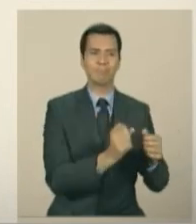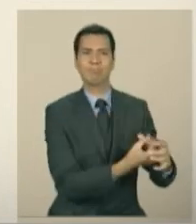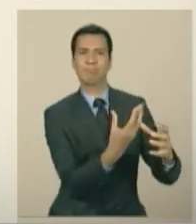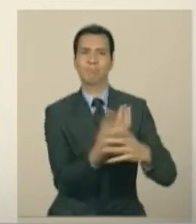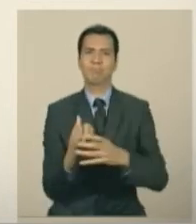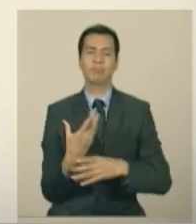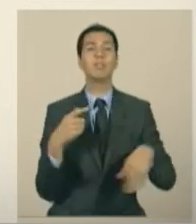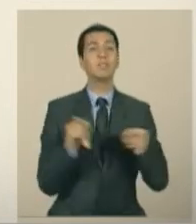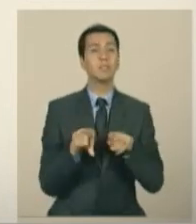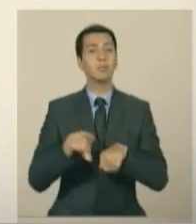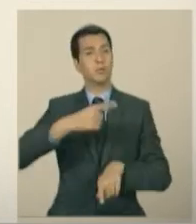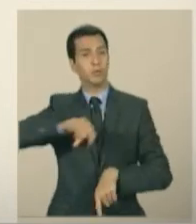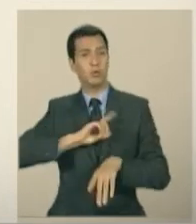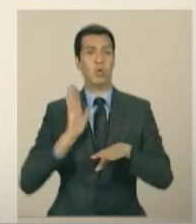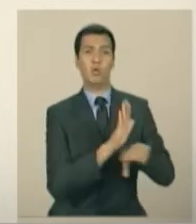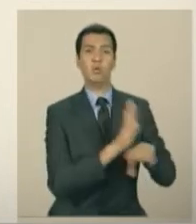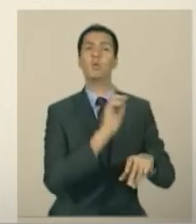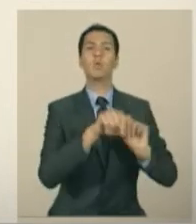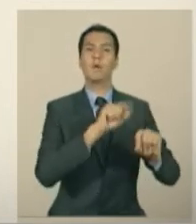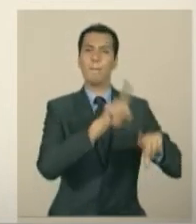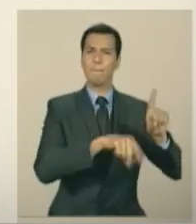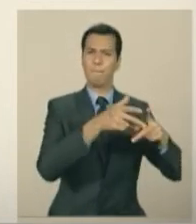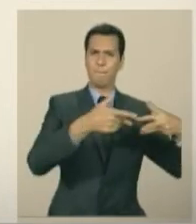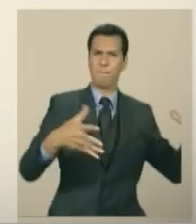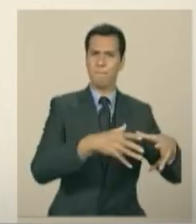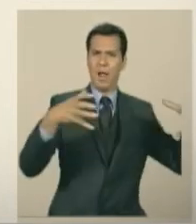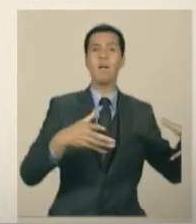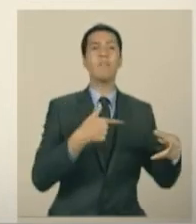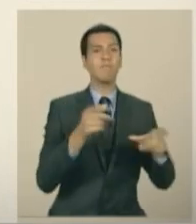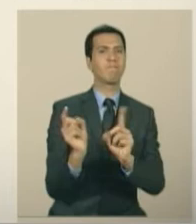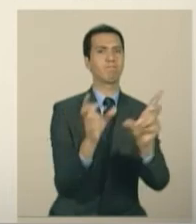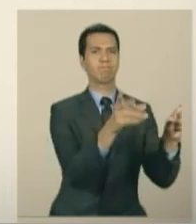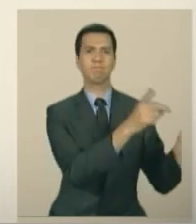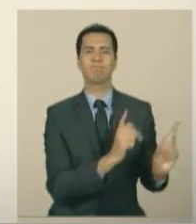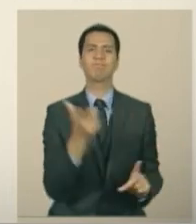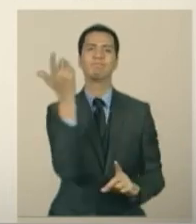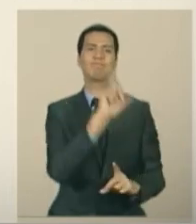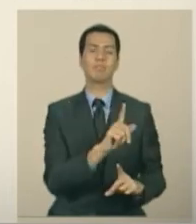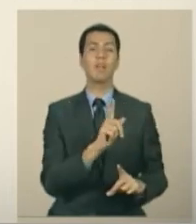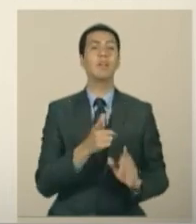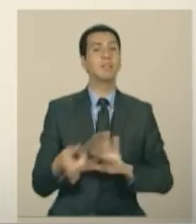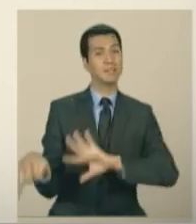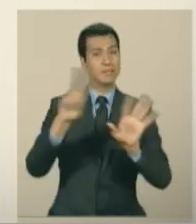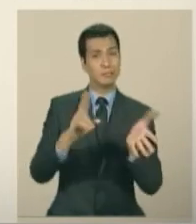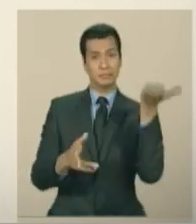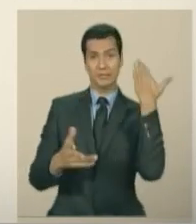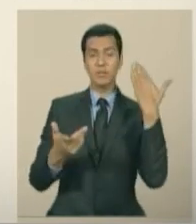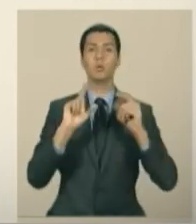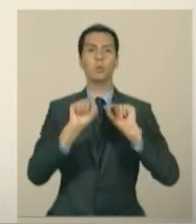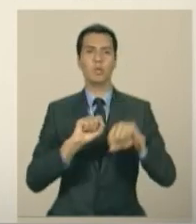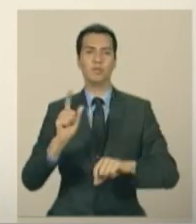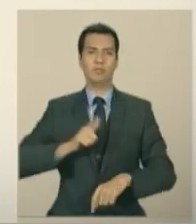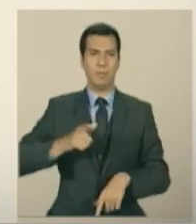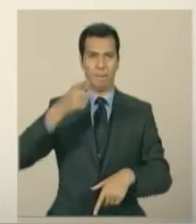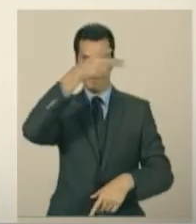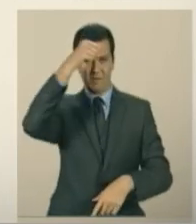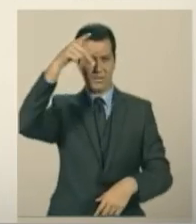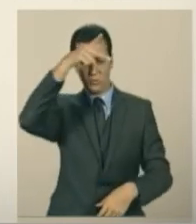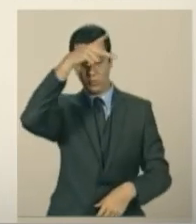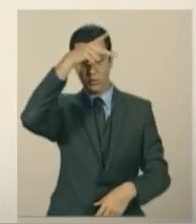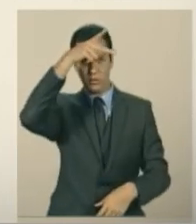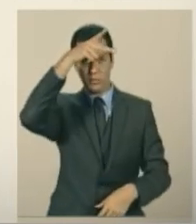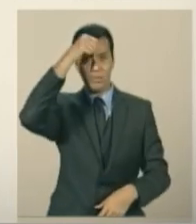vender sua produção outra Luciano na semana passada foi firmado um acordo entre a prefeitura de Manaus